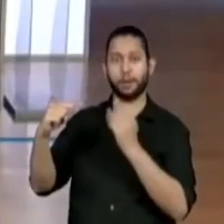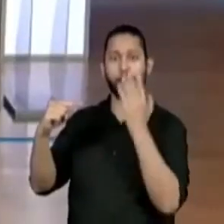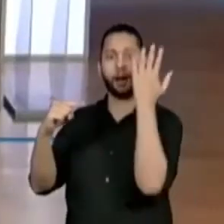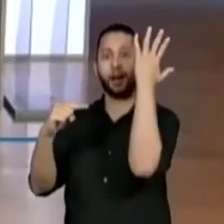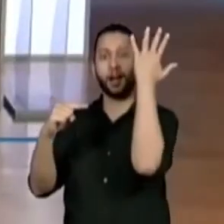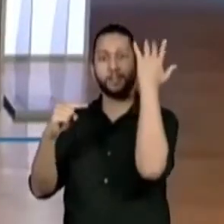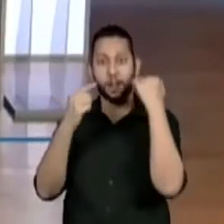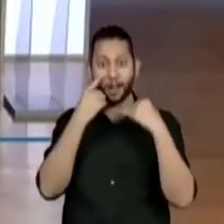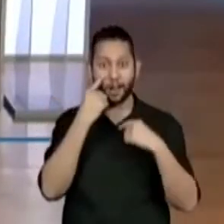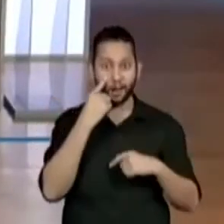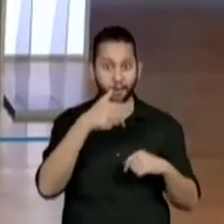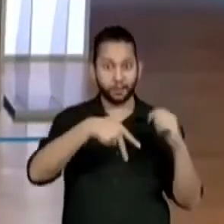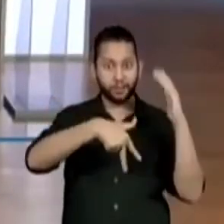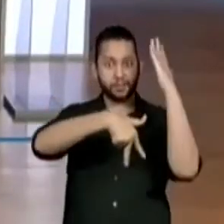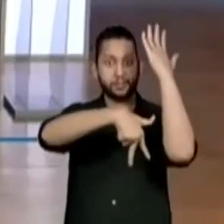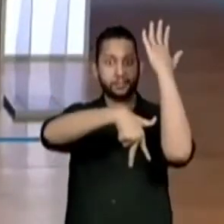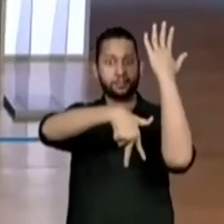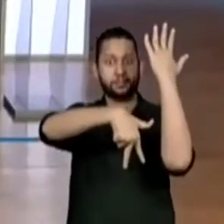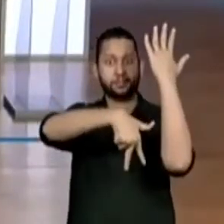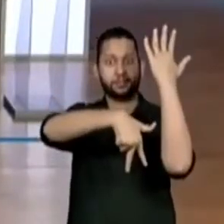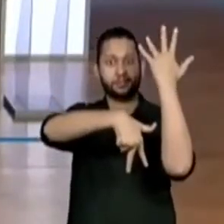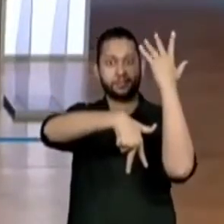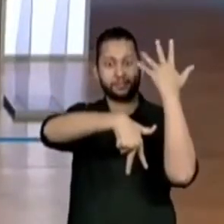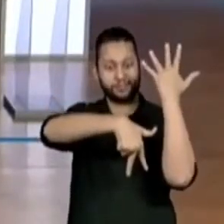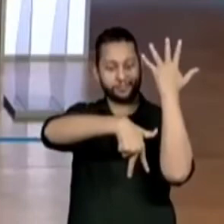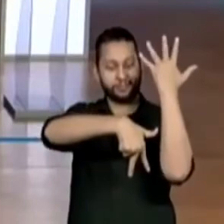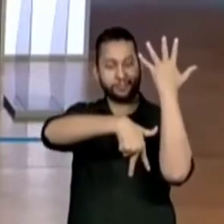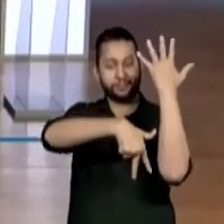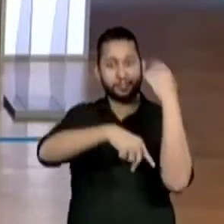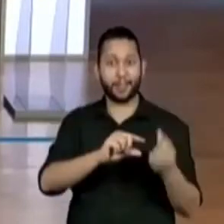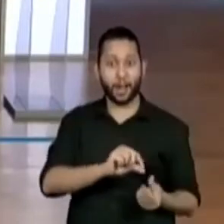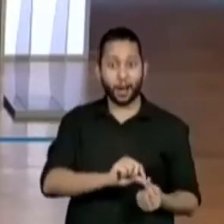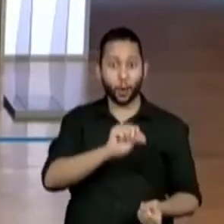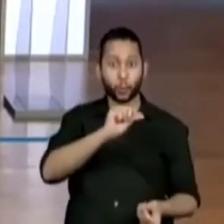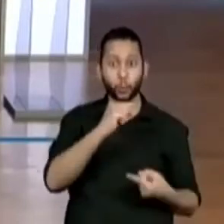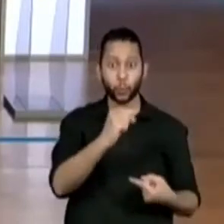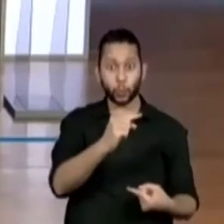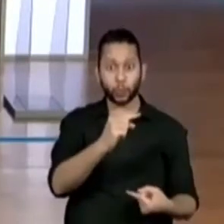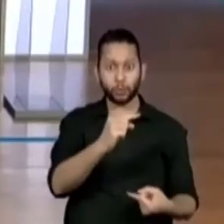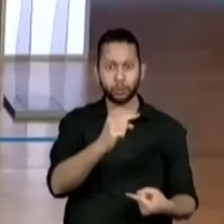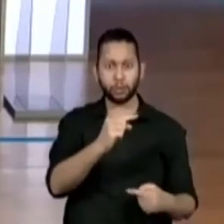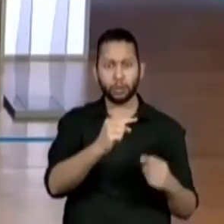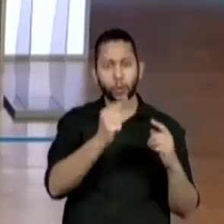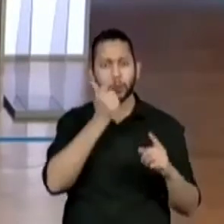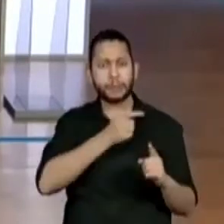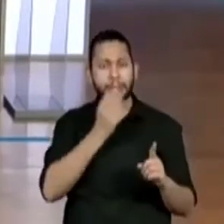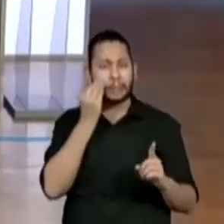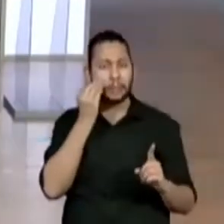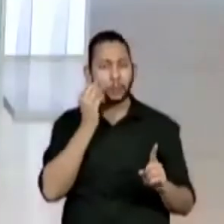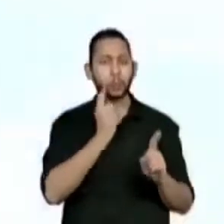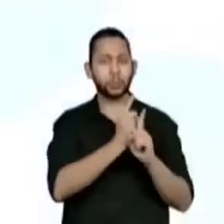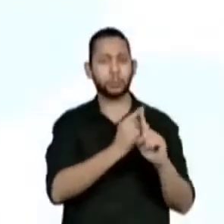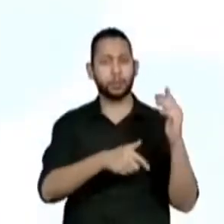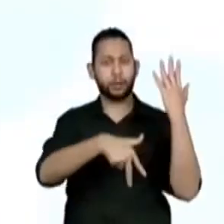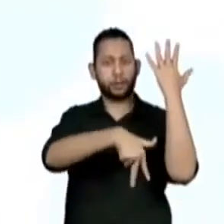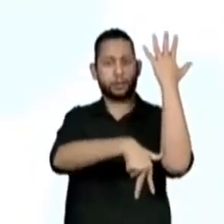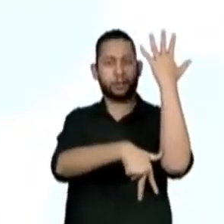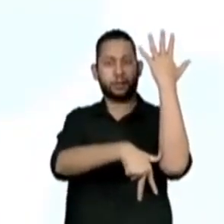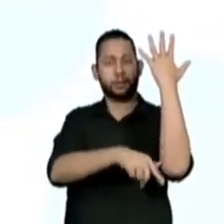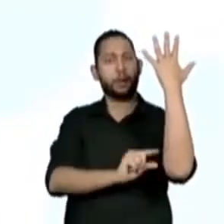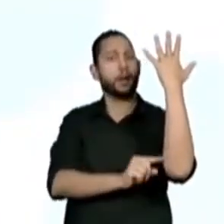das árvores, entendeu? Entendi. É pronto. mais ou menos isso que a gente vai fazer. Mas vamos então às questões.